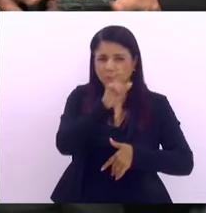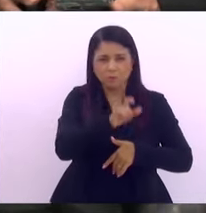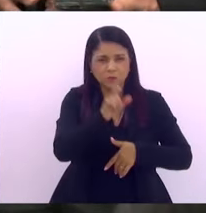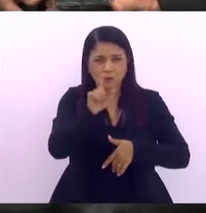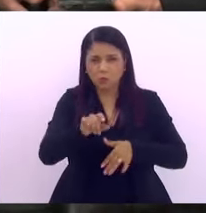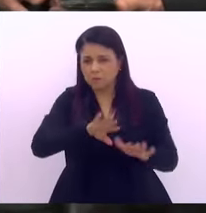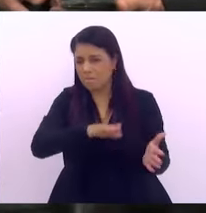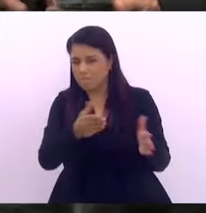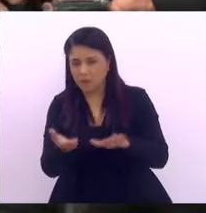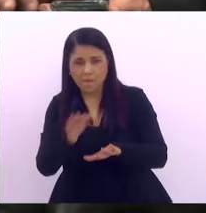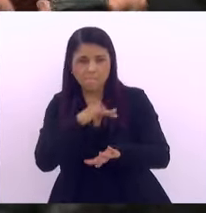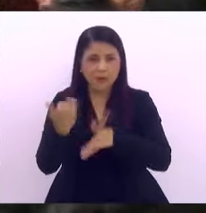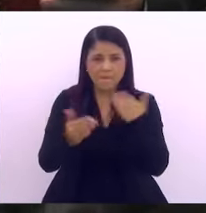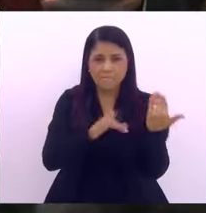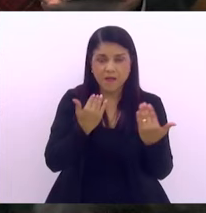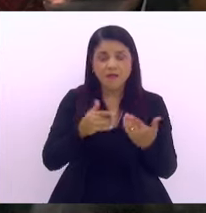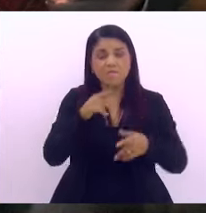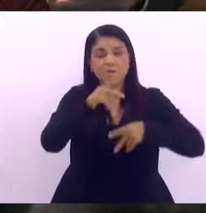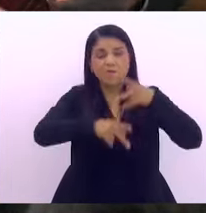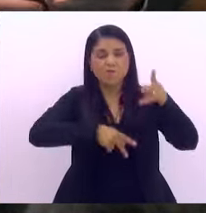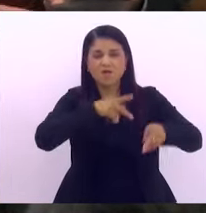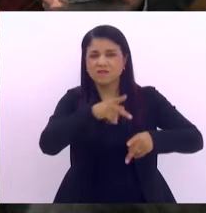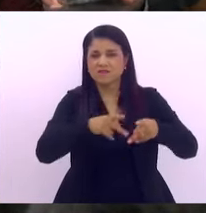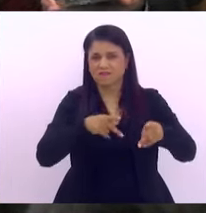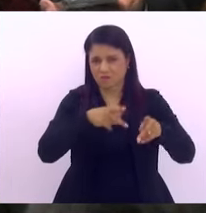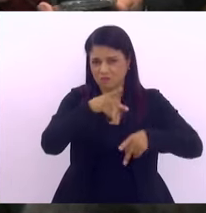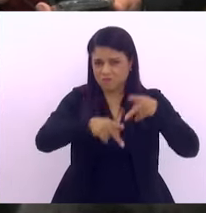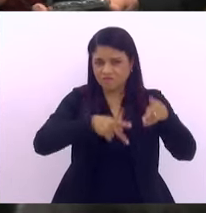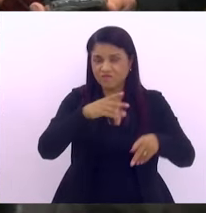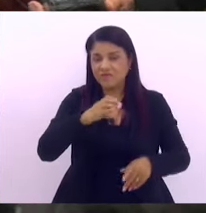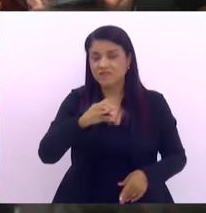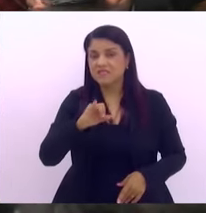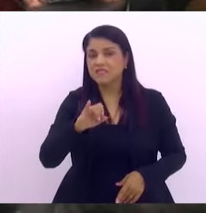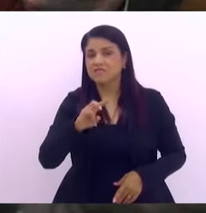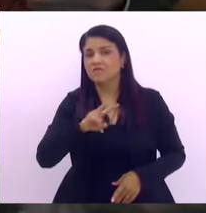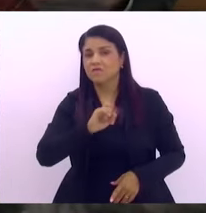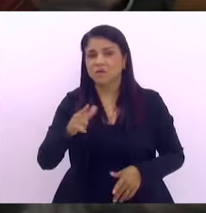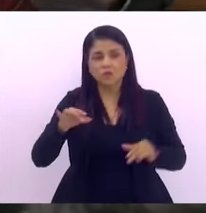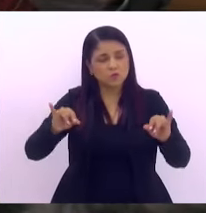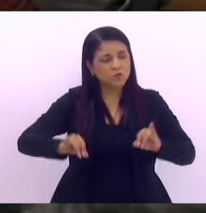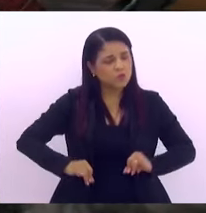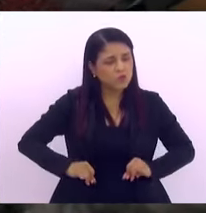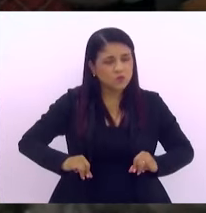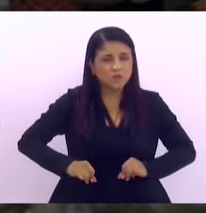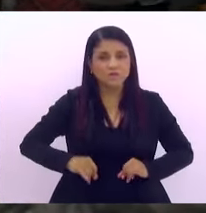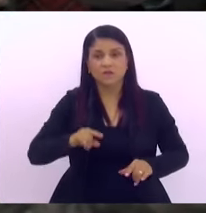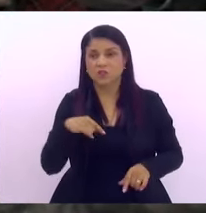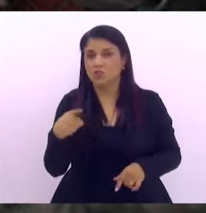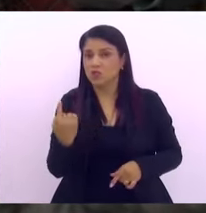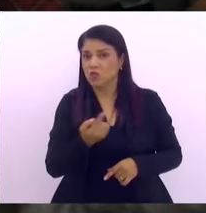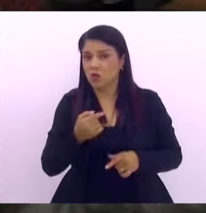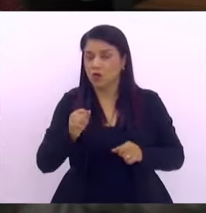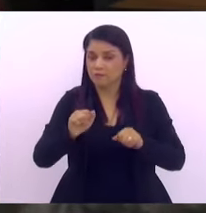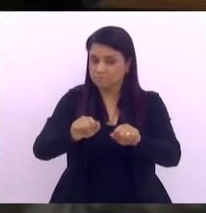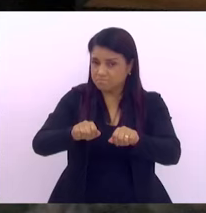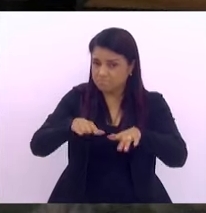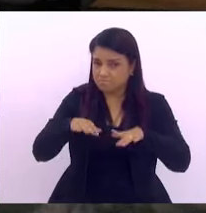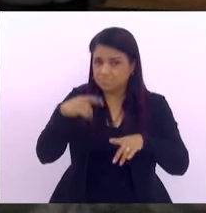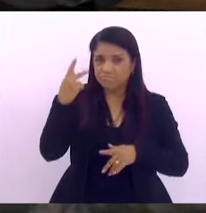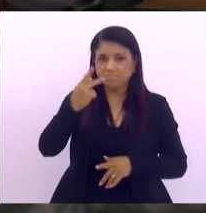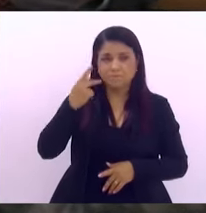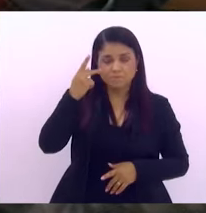com isso é a população civil. Então, presidente, eu acho que nós, no parlamento, que temos uma